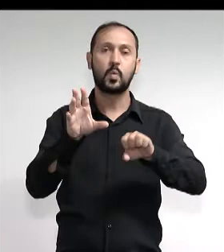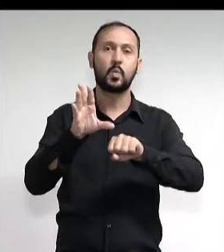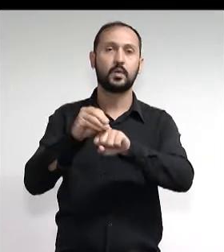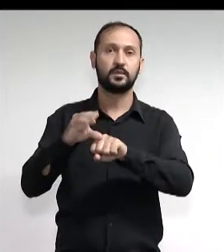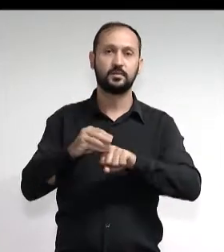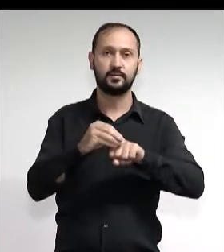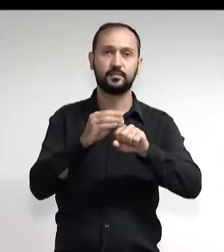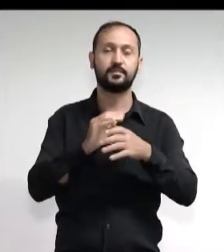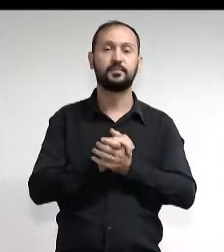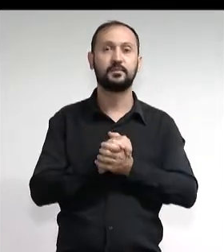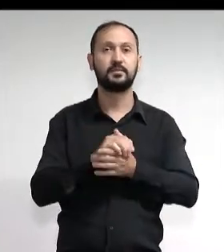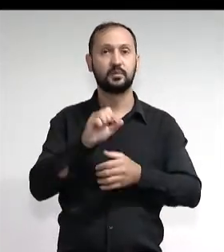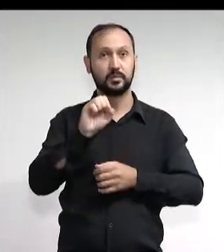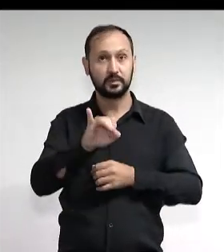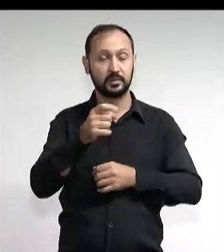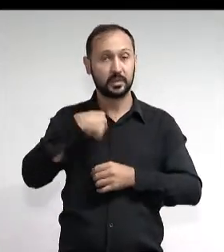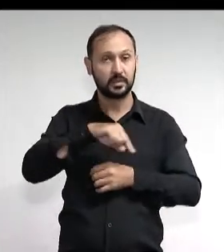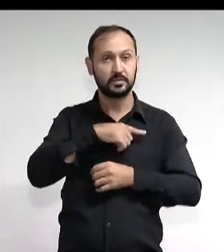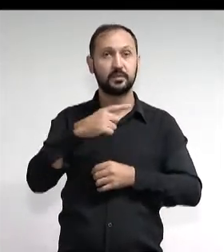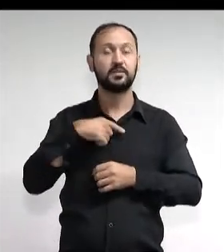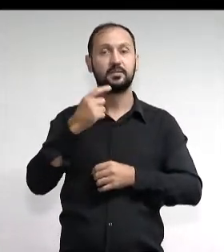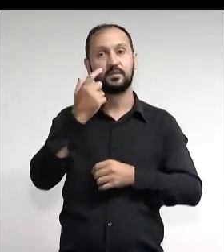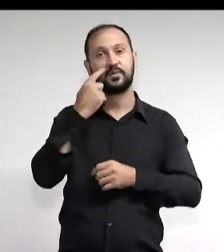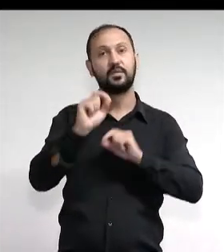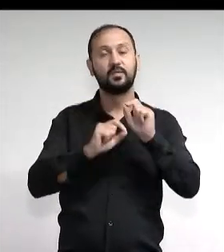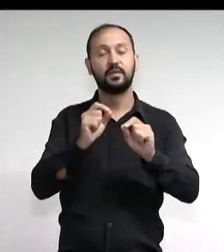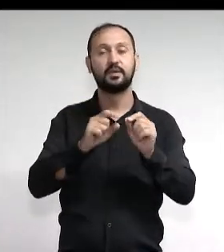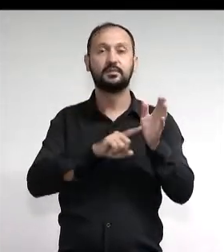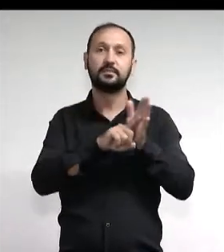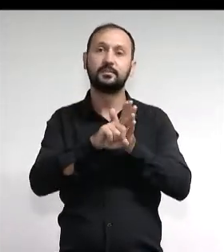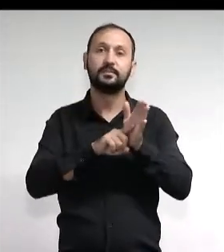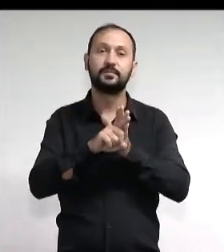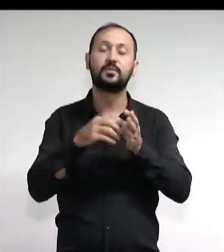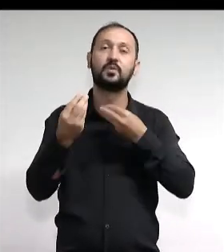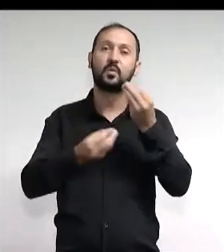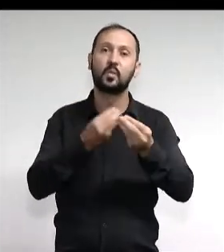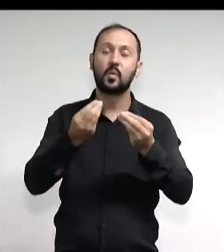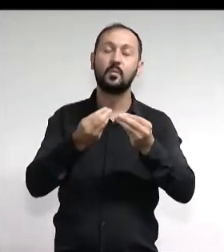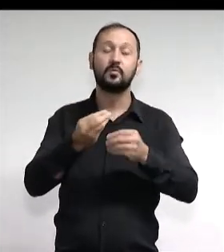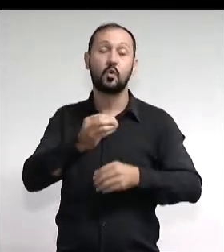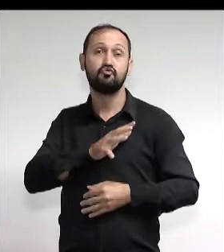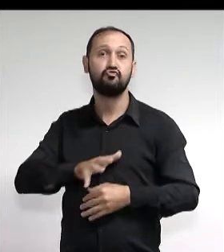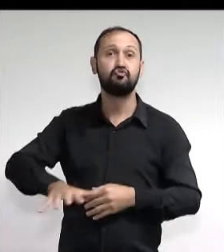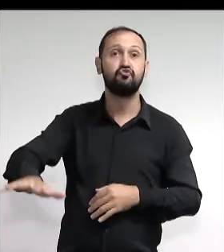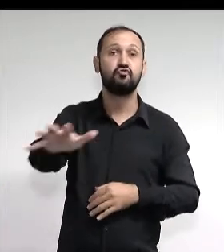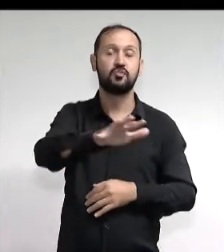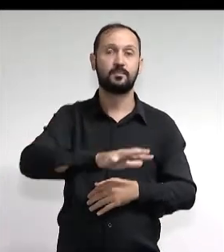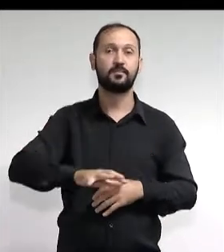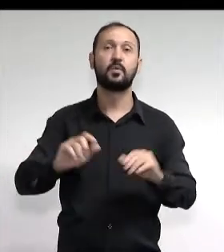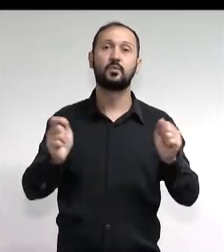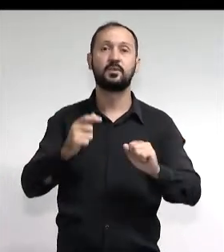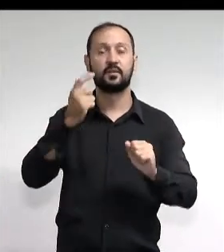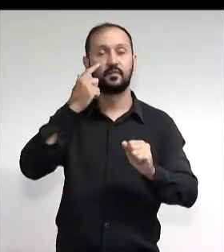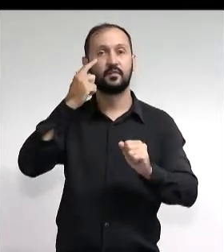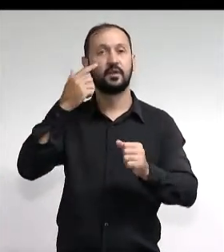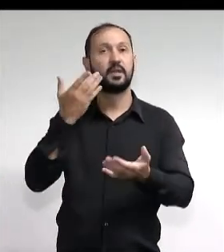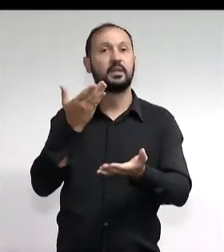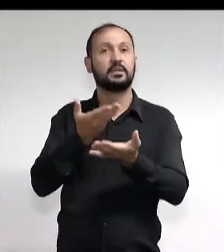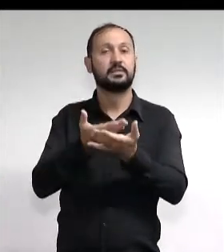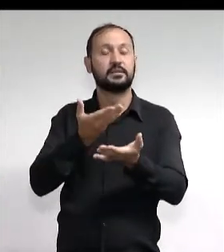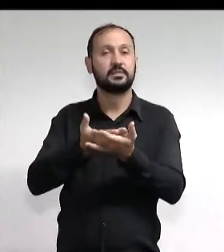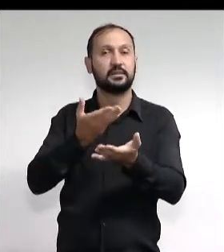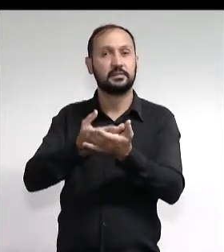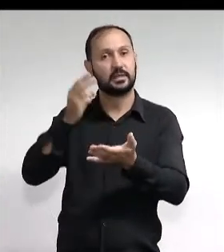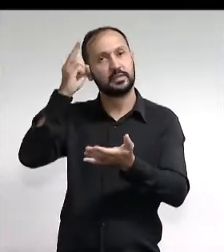do conhecimento. Então, se nós colocarmos essa perspectiva de universalidade, nós podemos ver